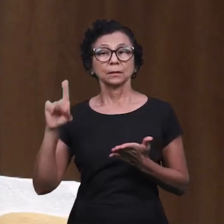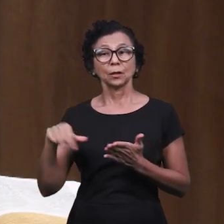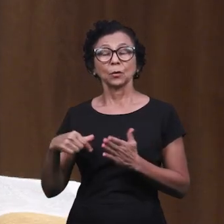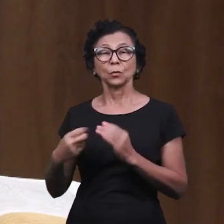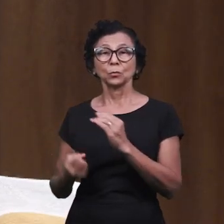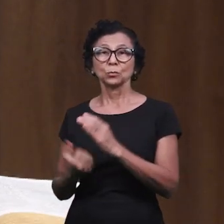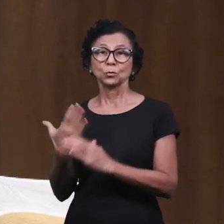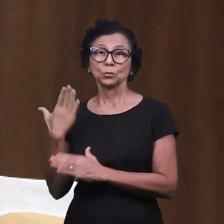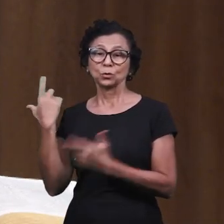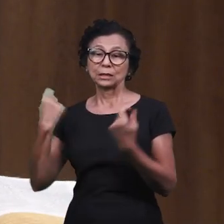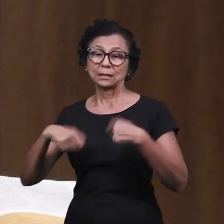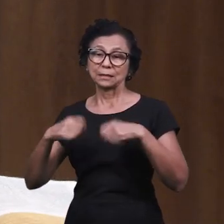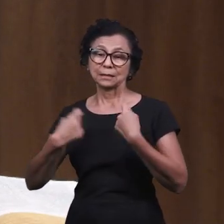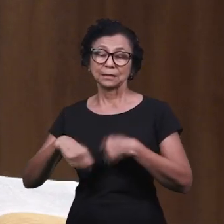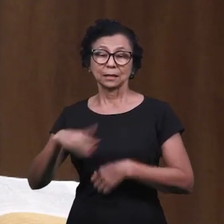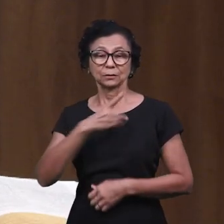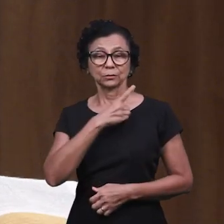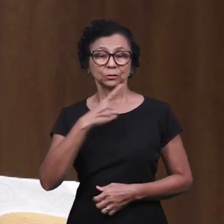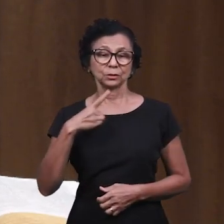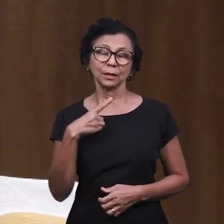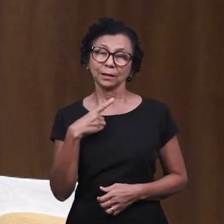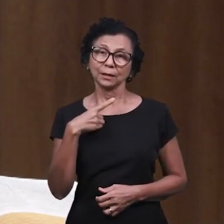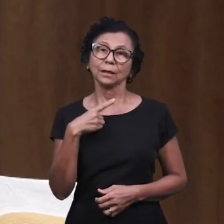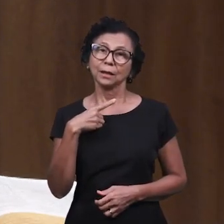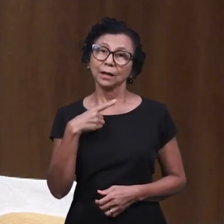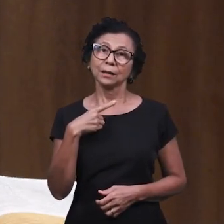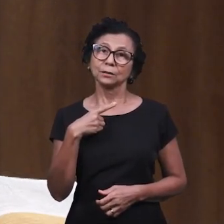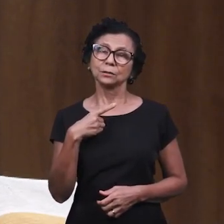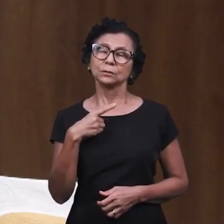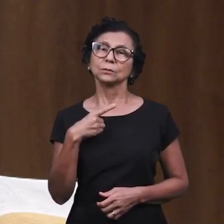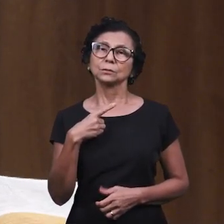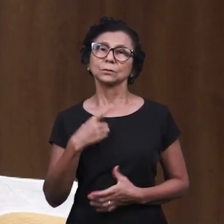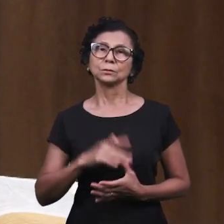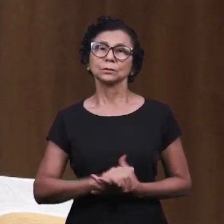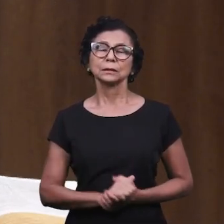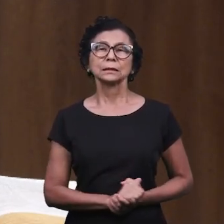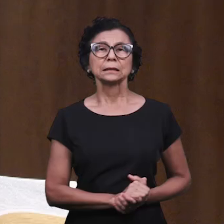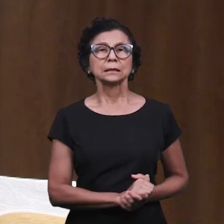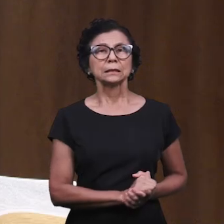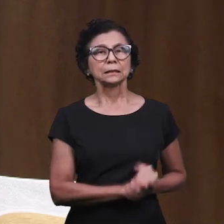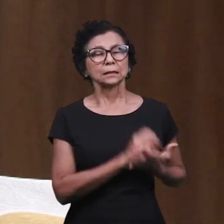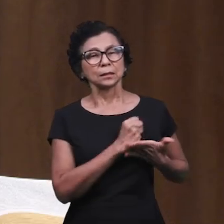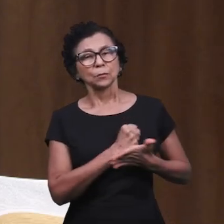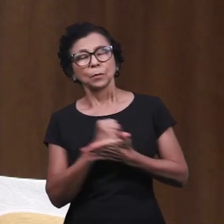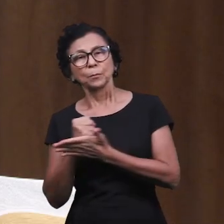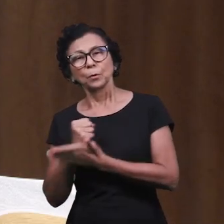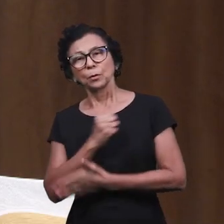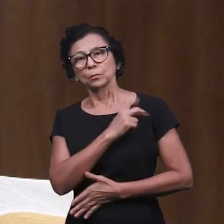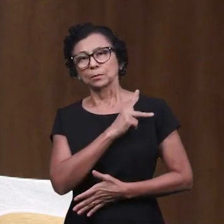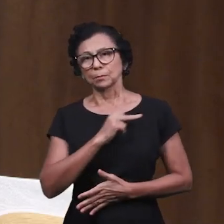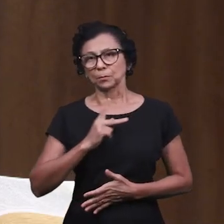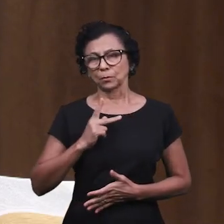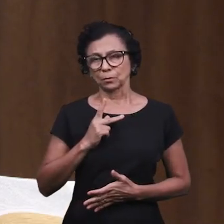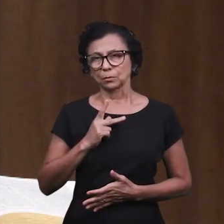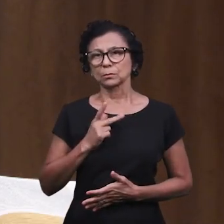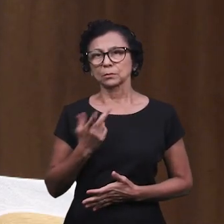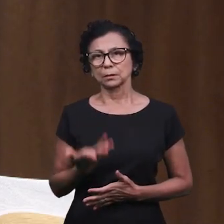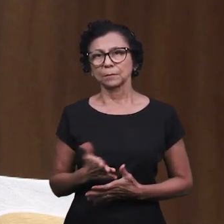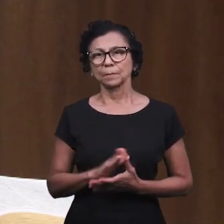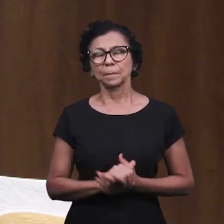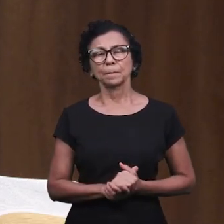para designar, de uma certa forma, a função dos apóstolos, né? Assim como já foi dito aqui,